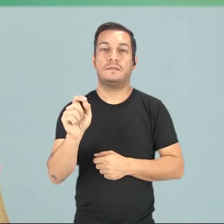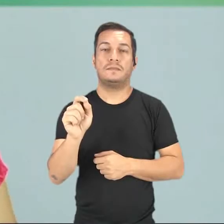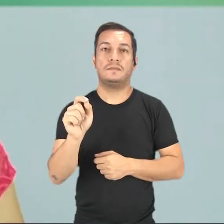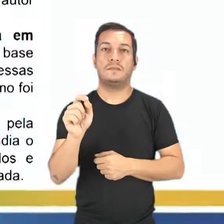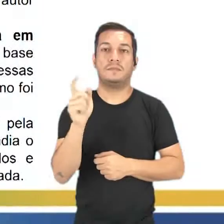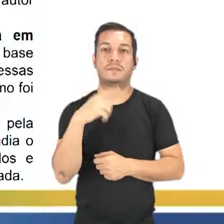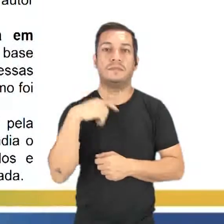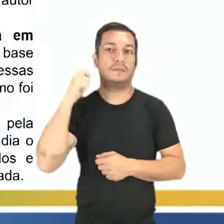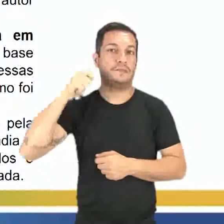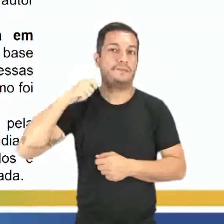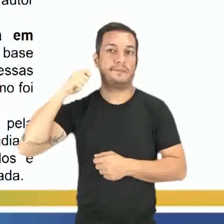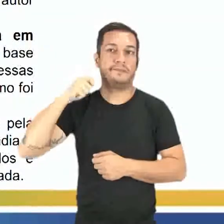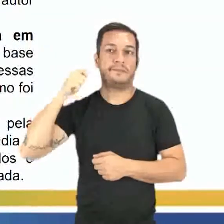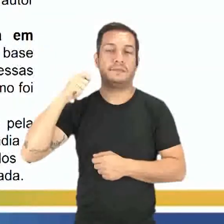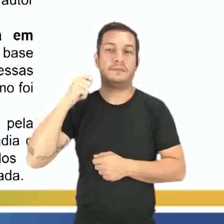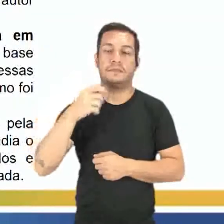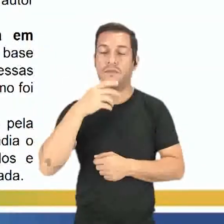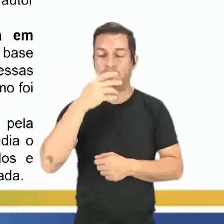um autor